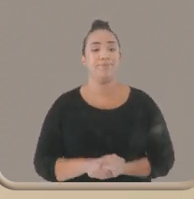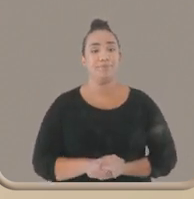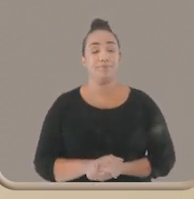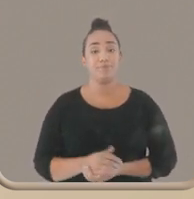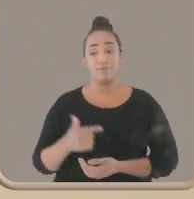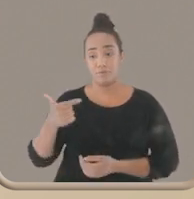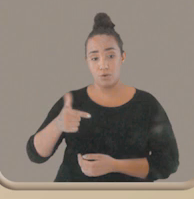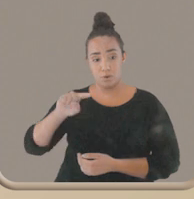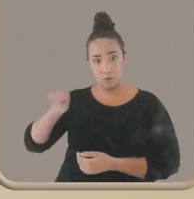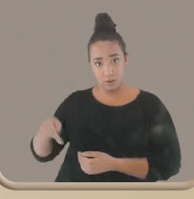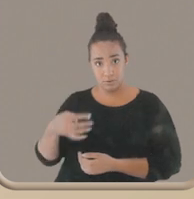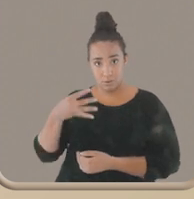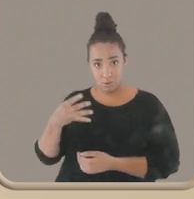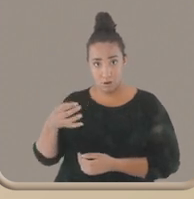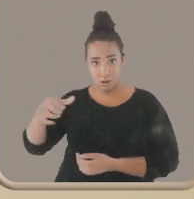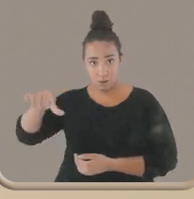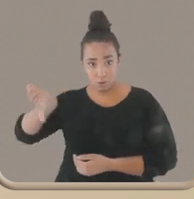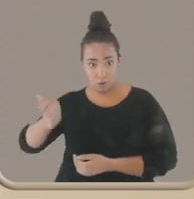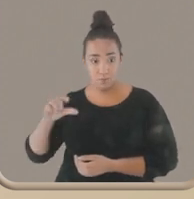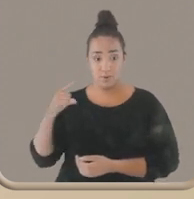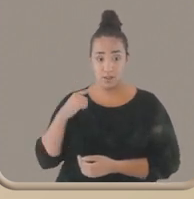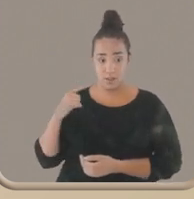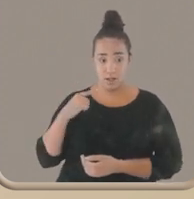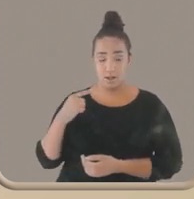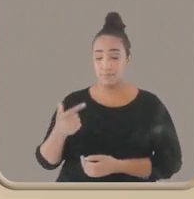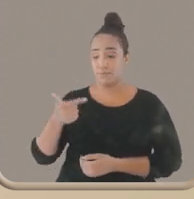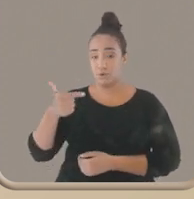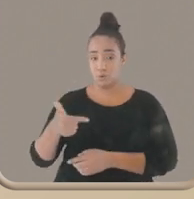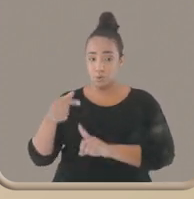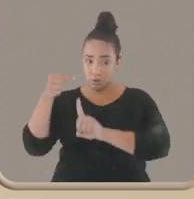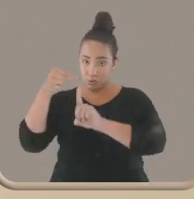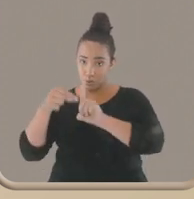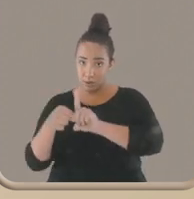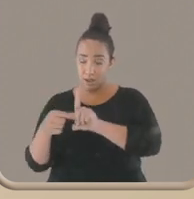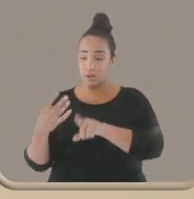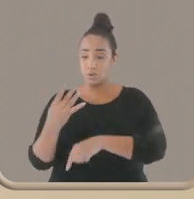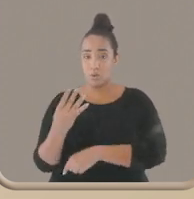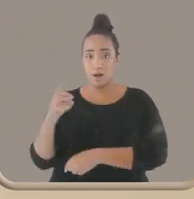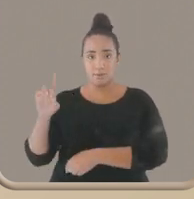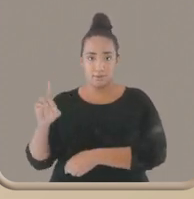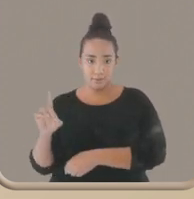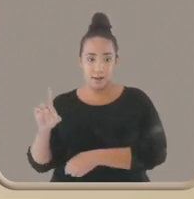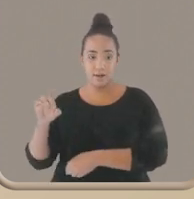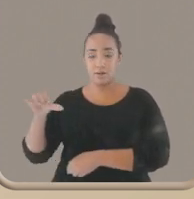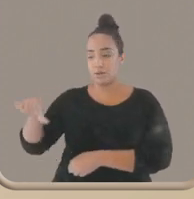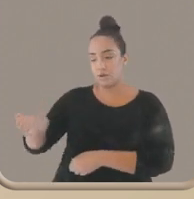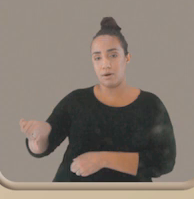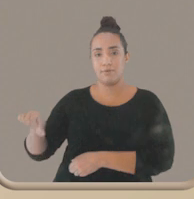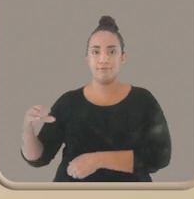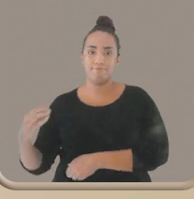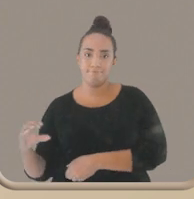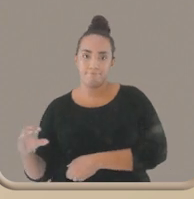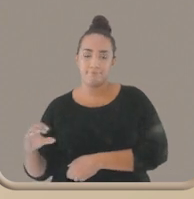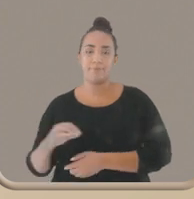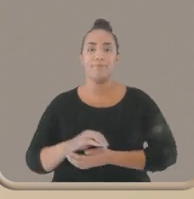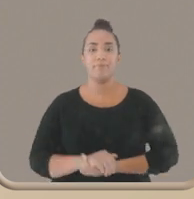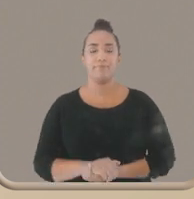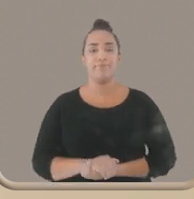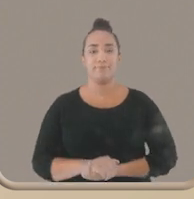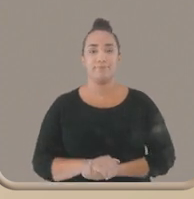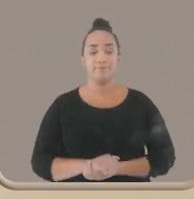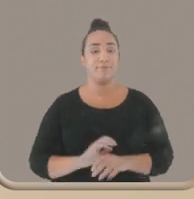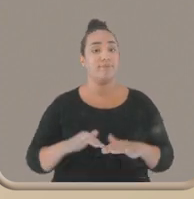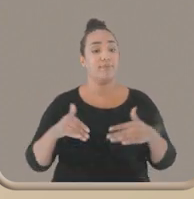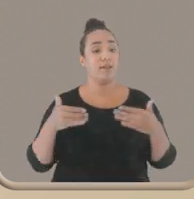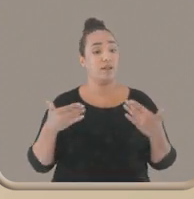milésimos. E em 2,49 eu tenho 2 unidades, 4 décimos e 9